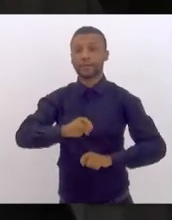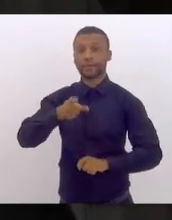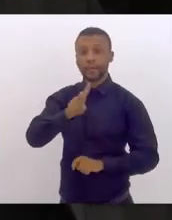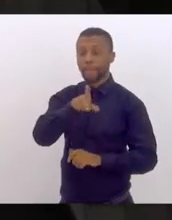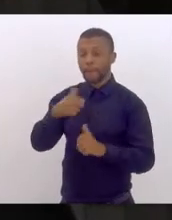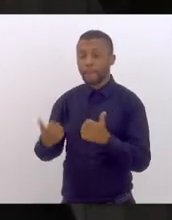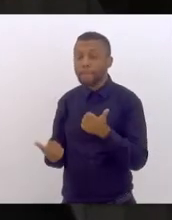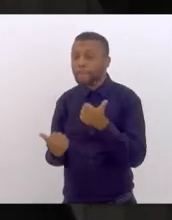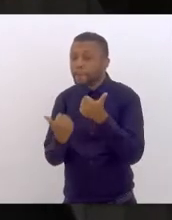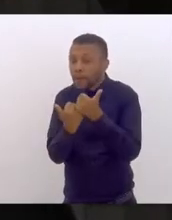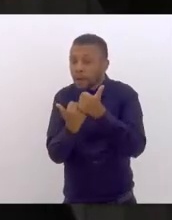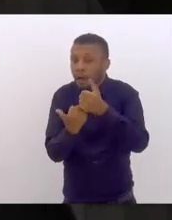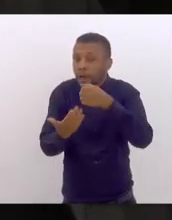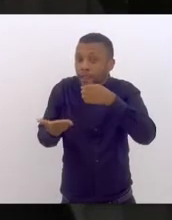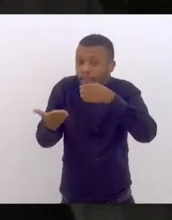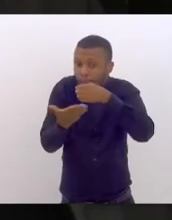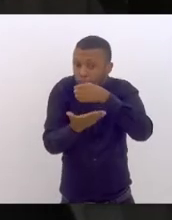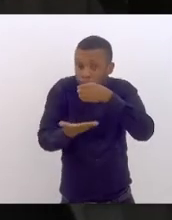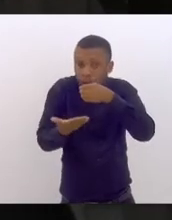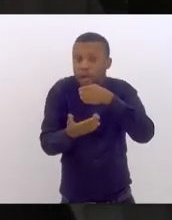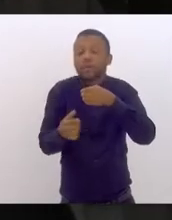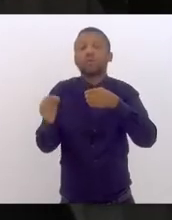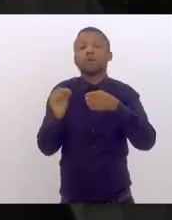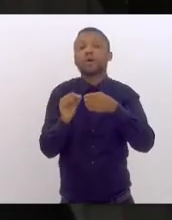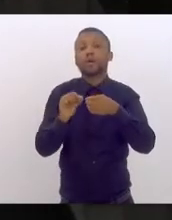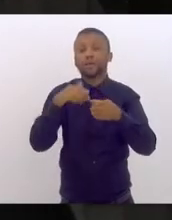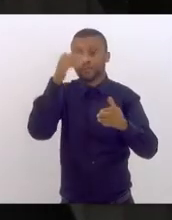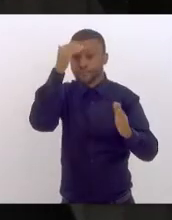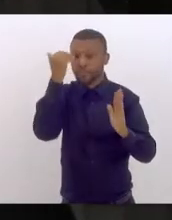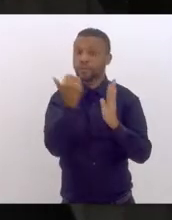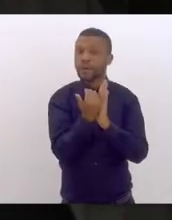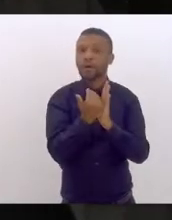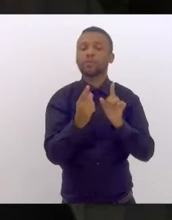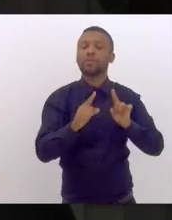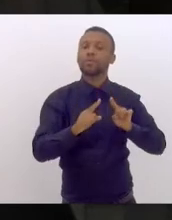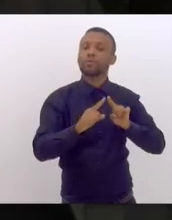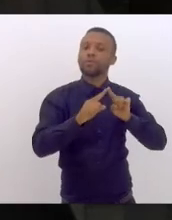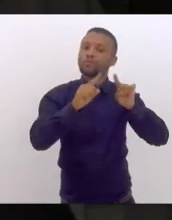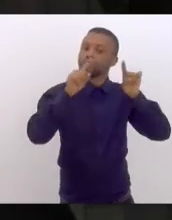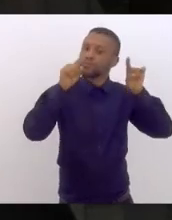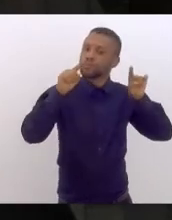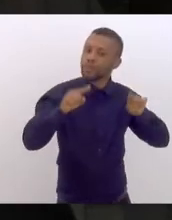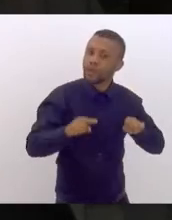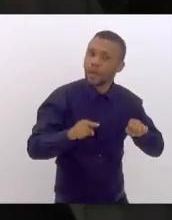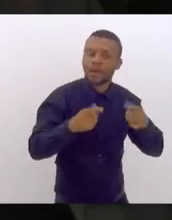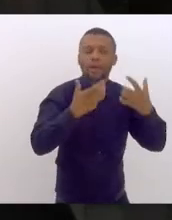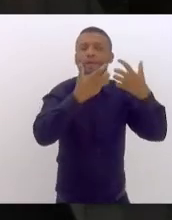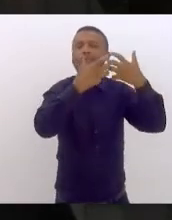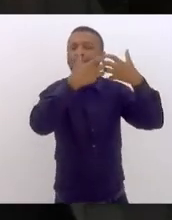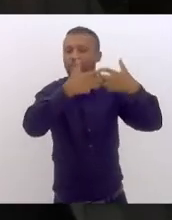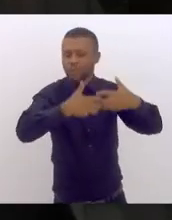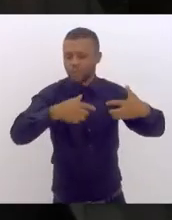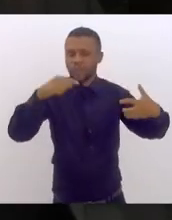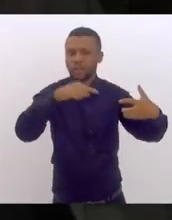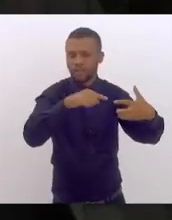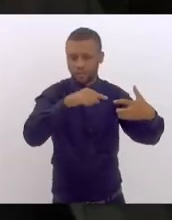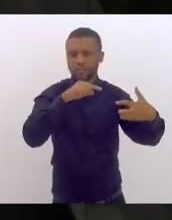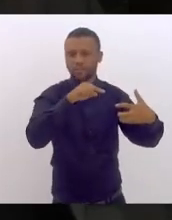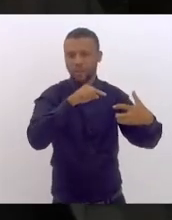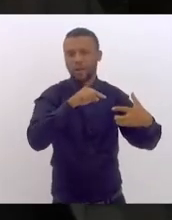respaldado no funcionalismo que possa ser muito bem